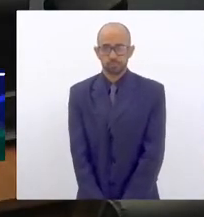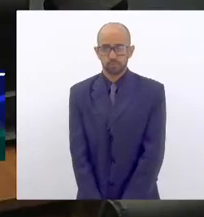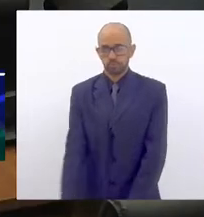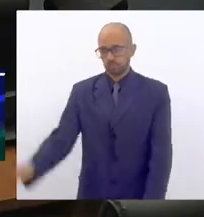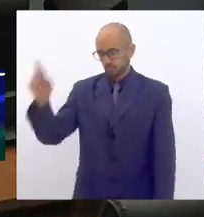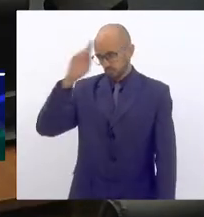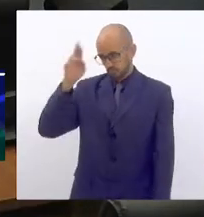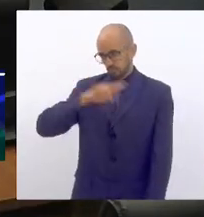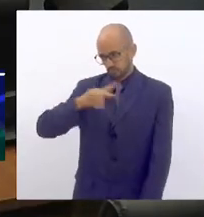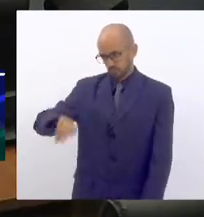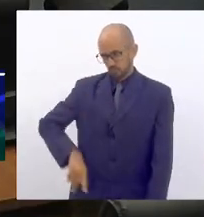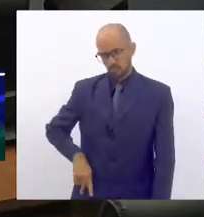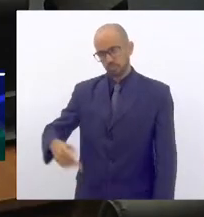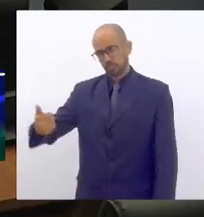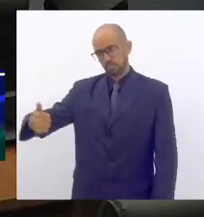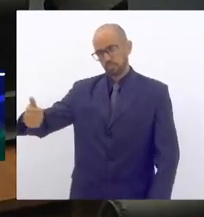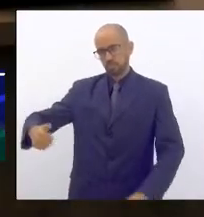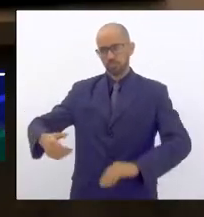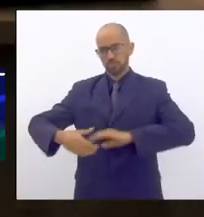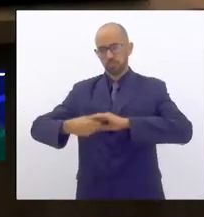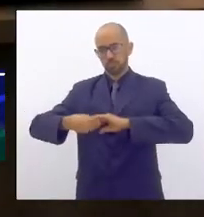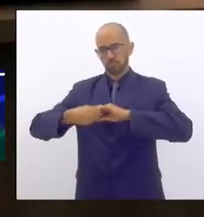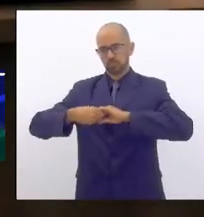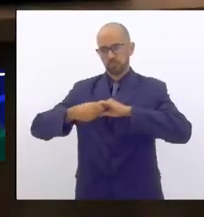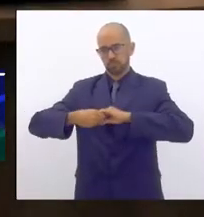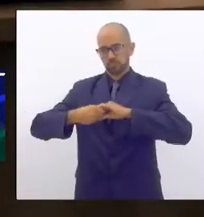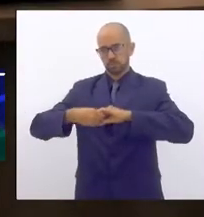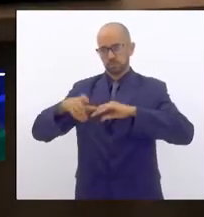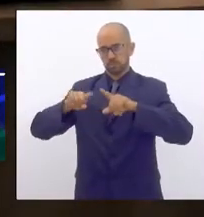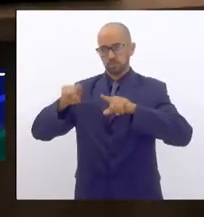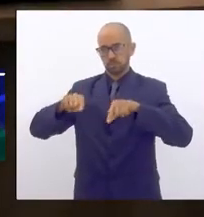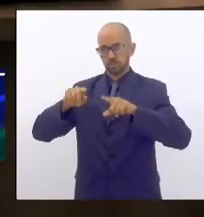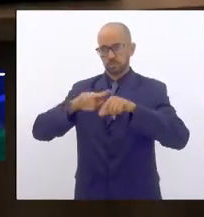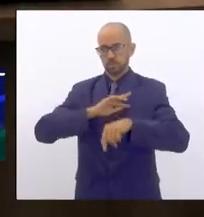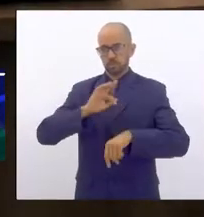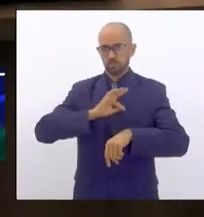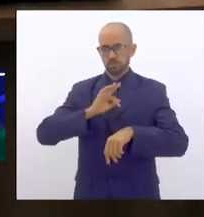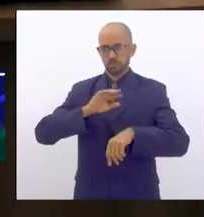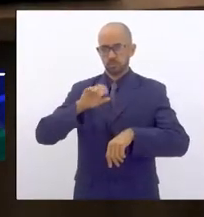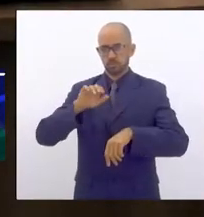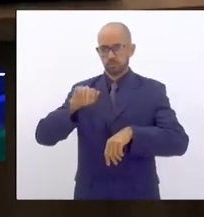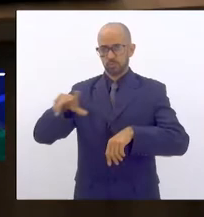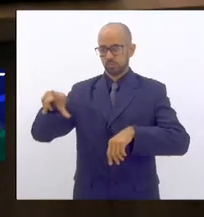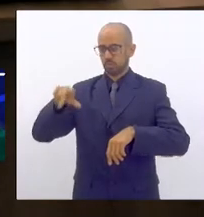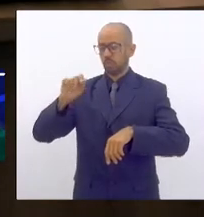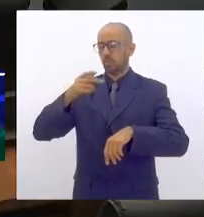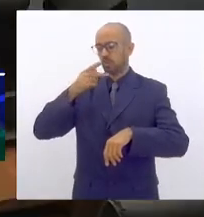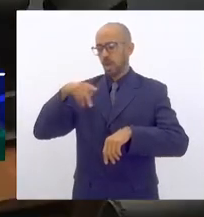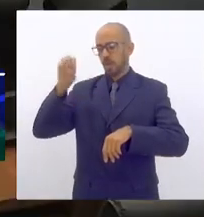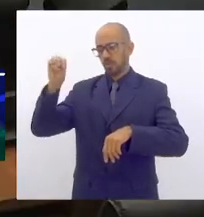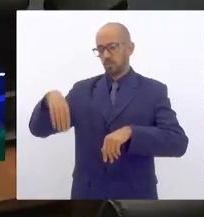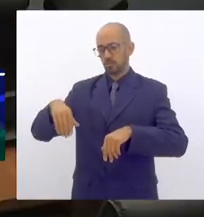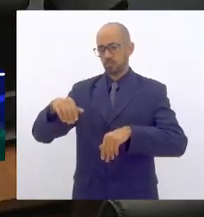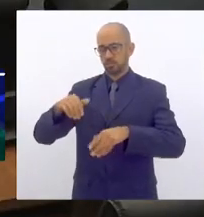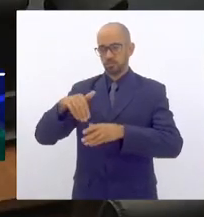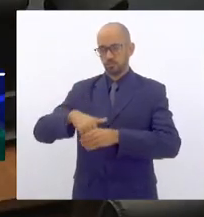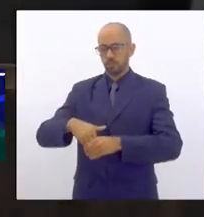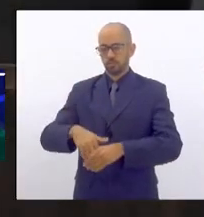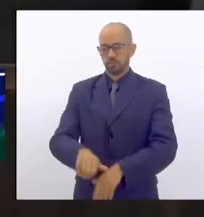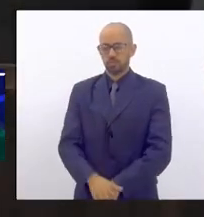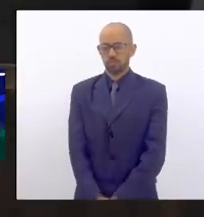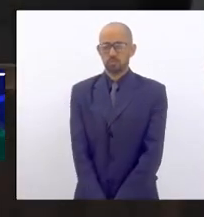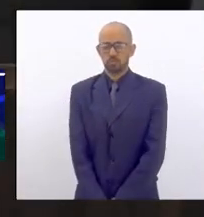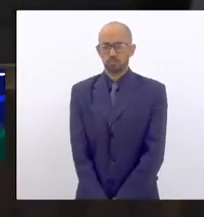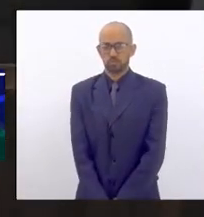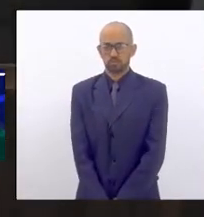Senhor presidente, saudar em primeiro lugar os servidores da Polícia Civil que estão aqui presentes, dizer que parecer é favorável, senhor presidente. Comissão